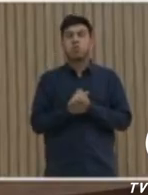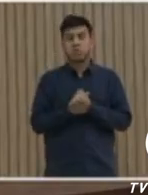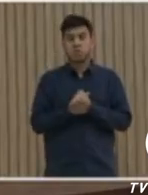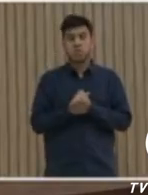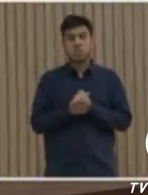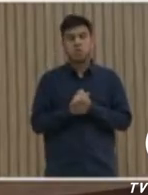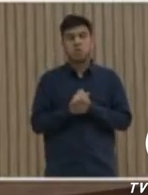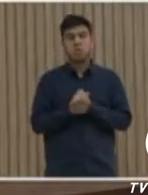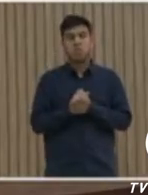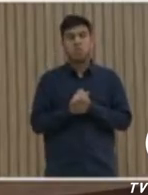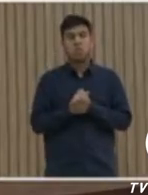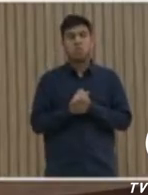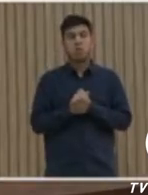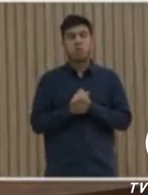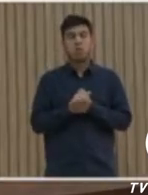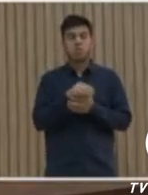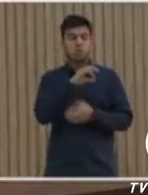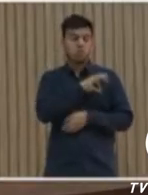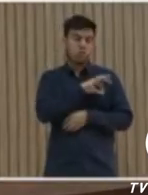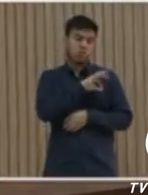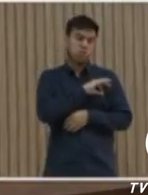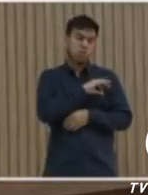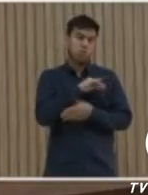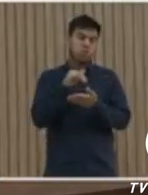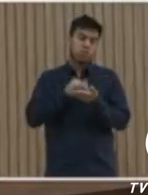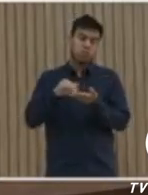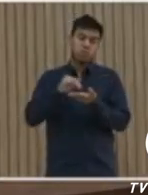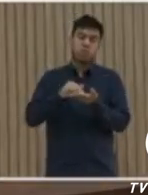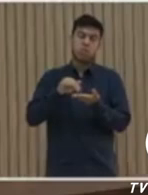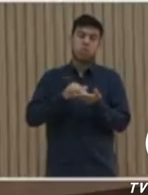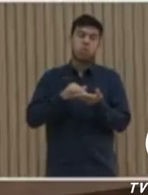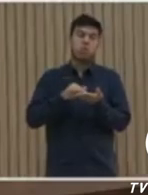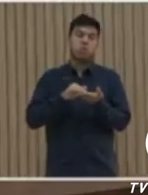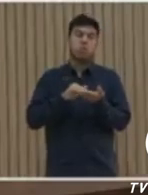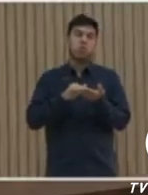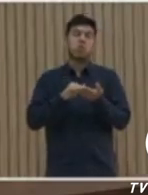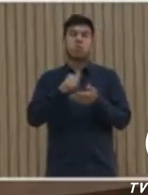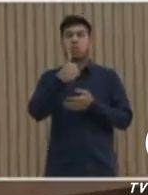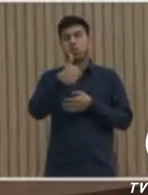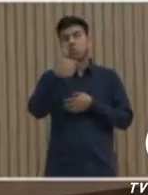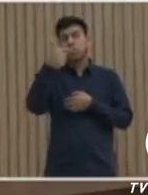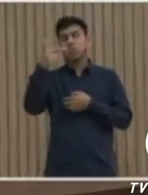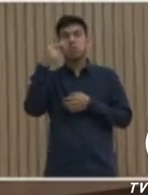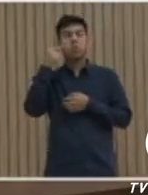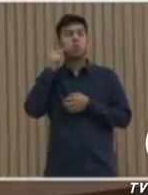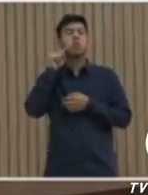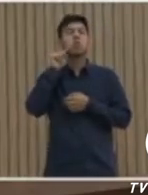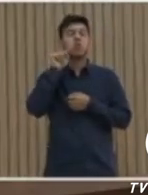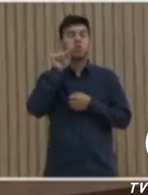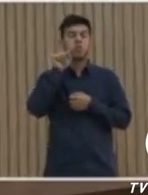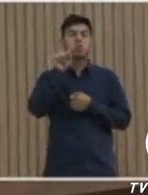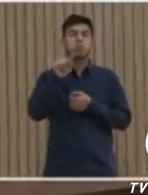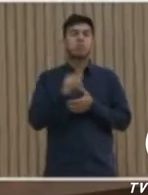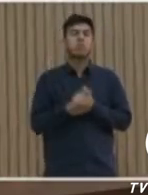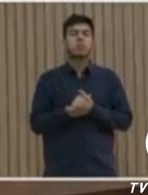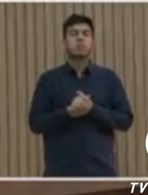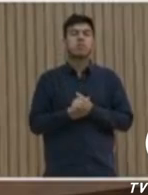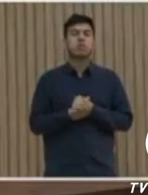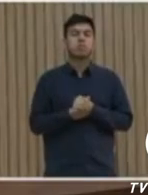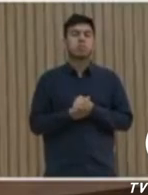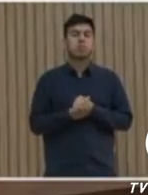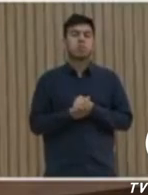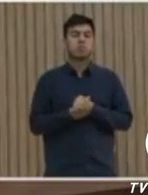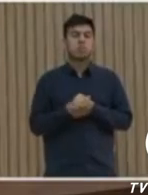59,45 e o subsídio dos secretários R 12$ 12.950 29